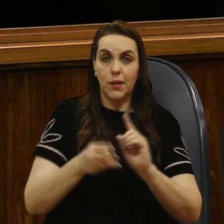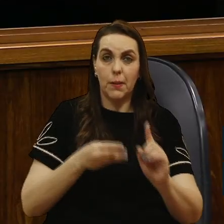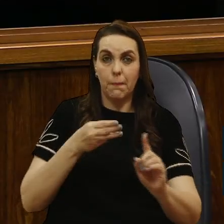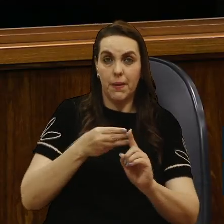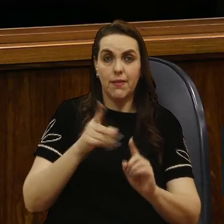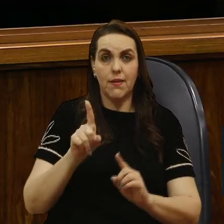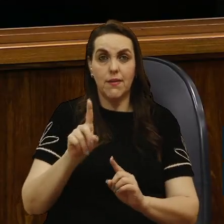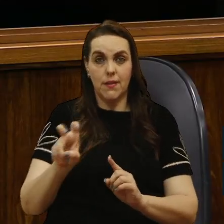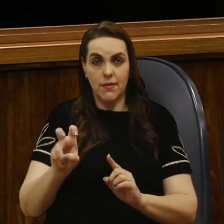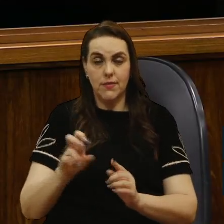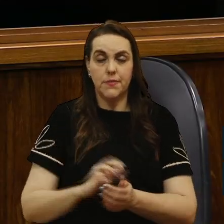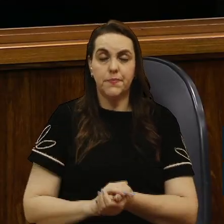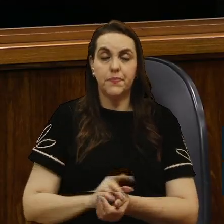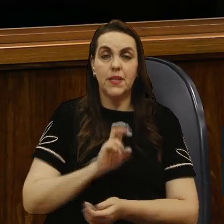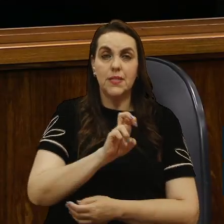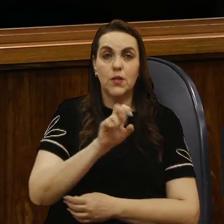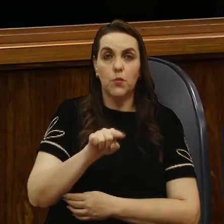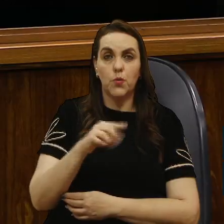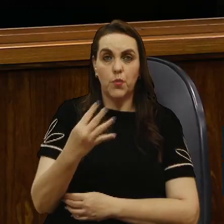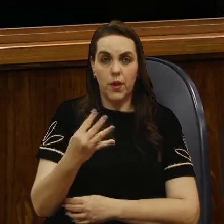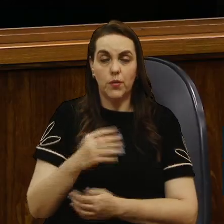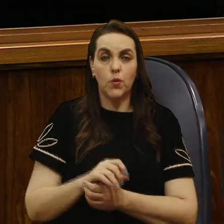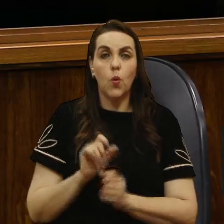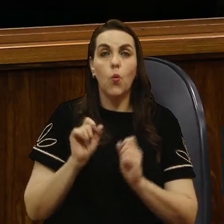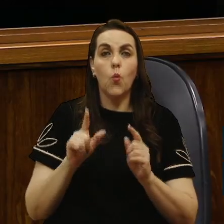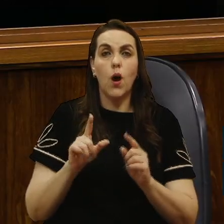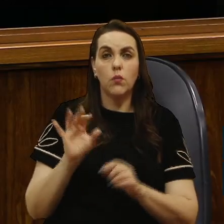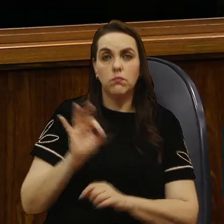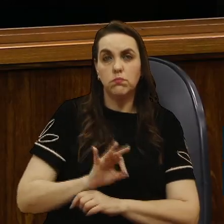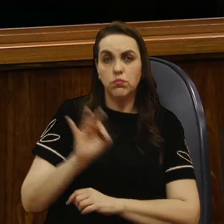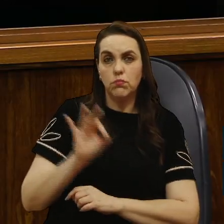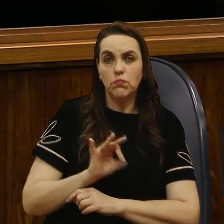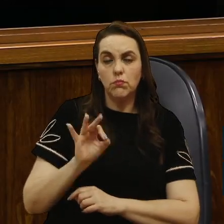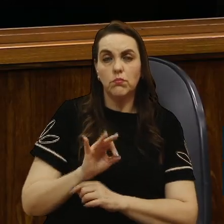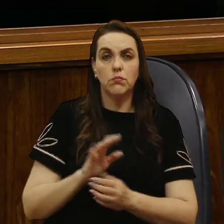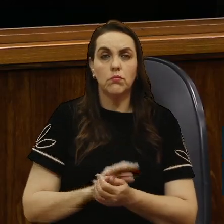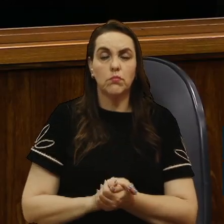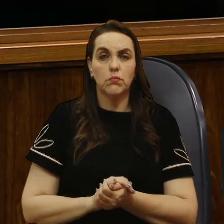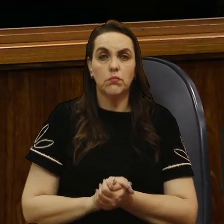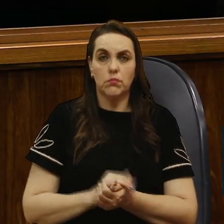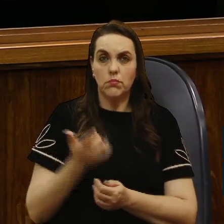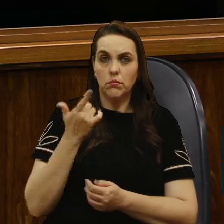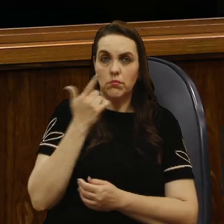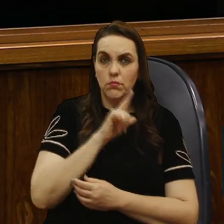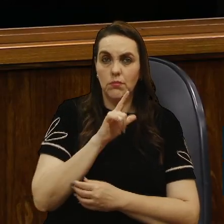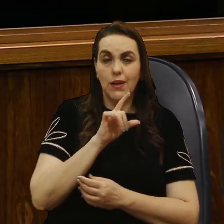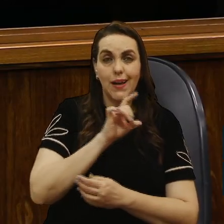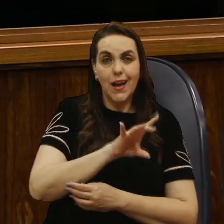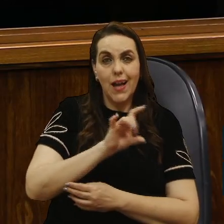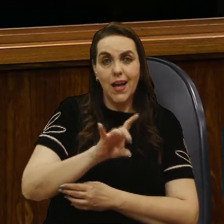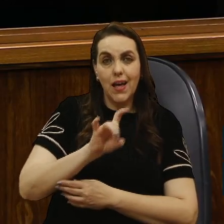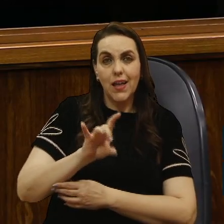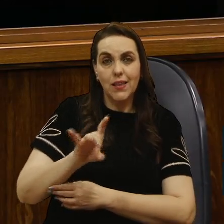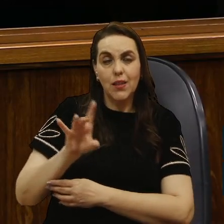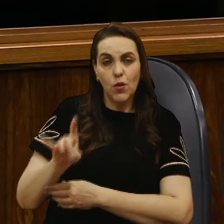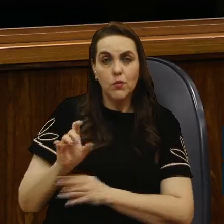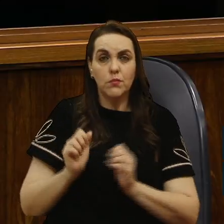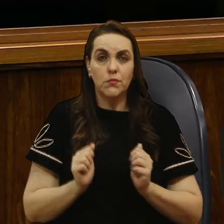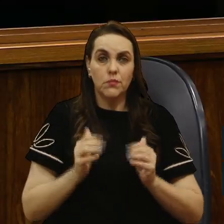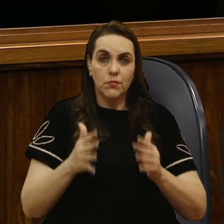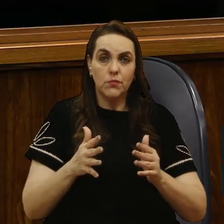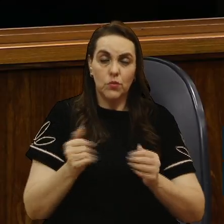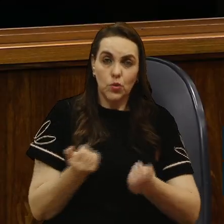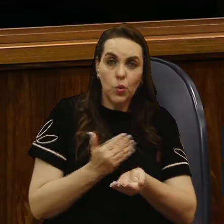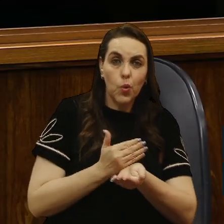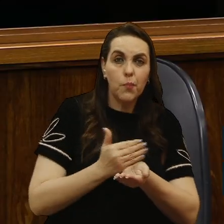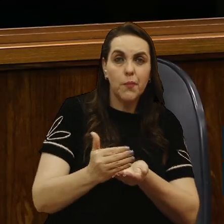15? 5.4. Qual o percentual de execução alcançado em cada uma dessas ações desde o início